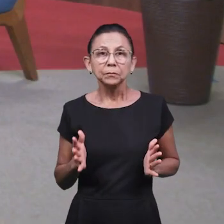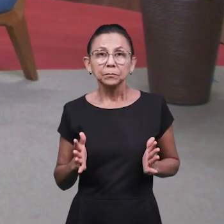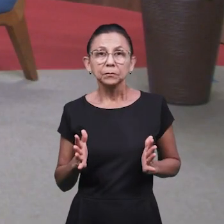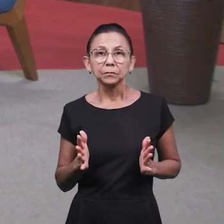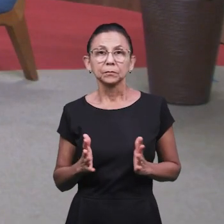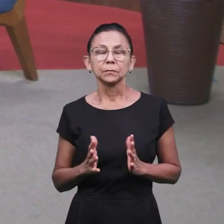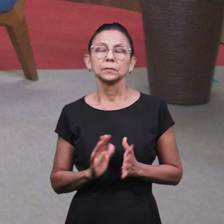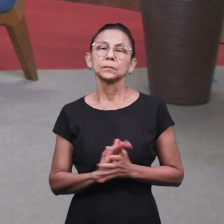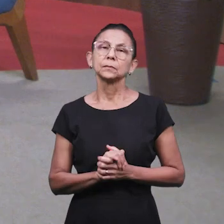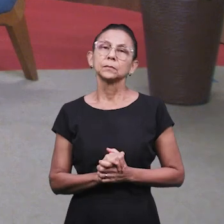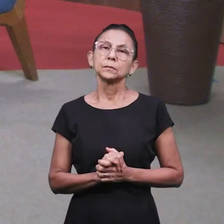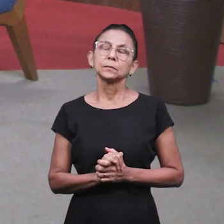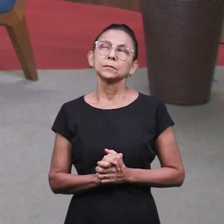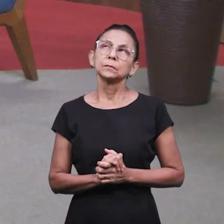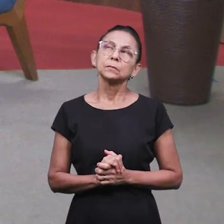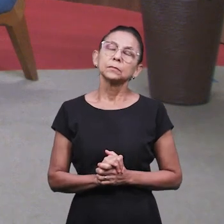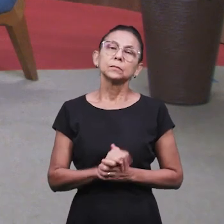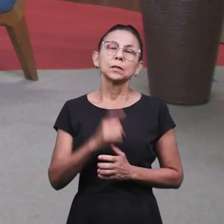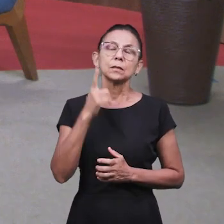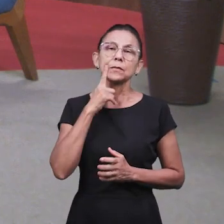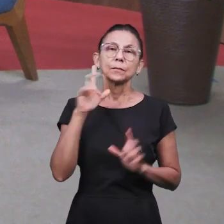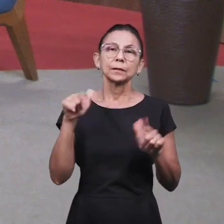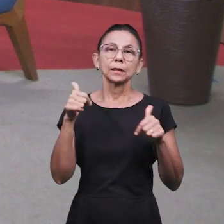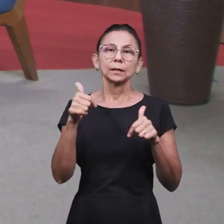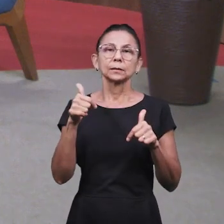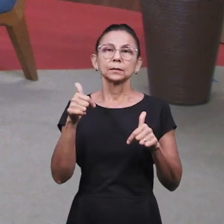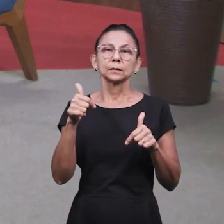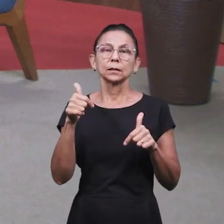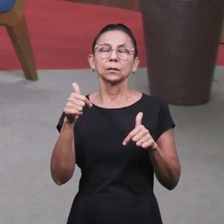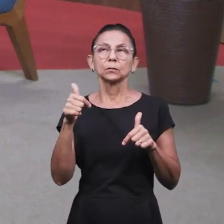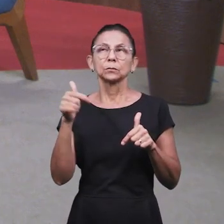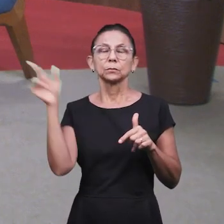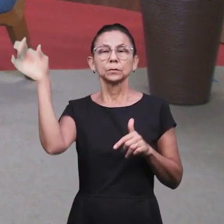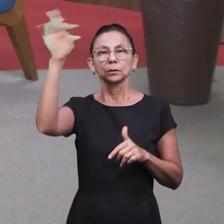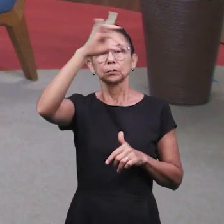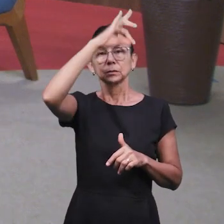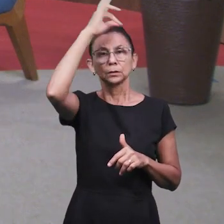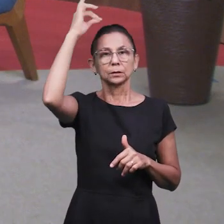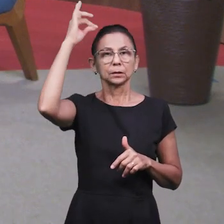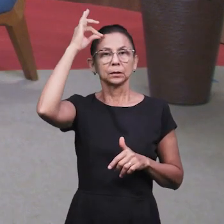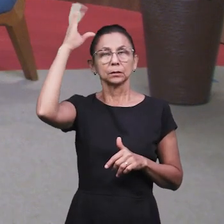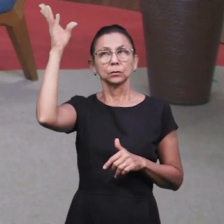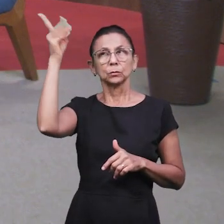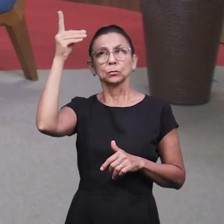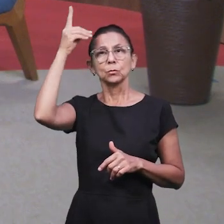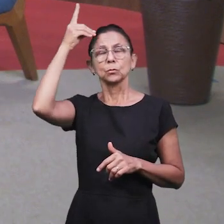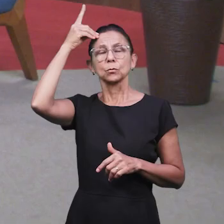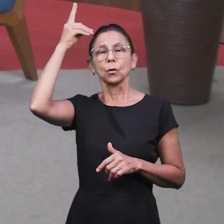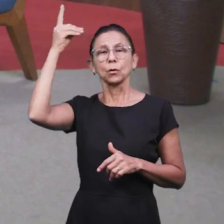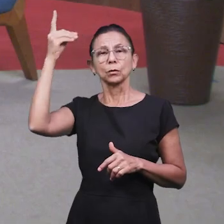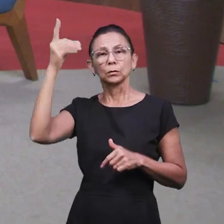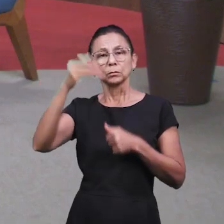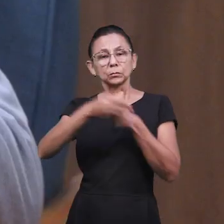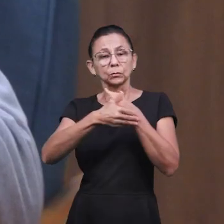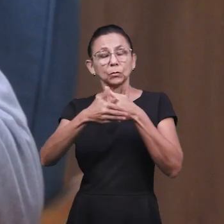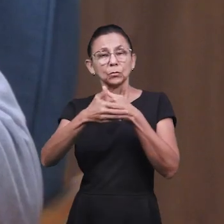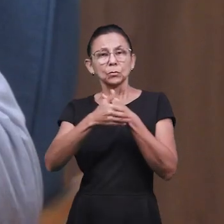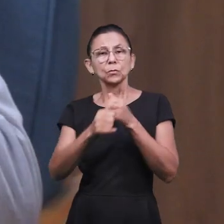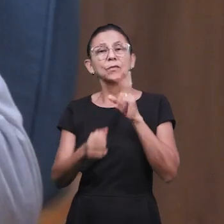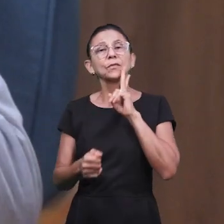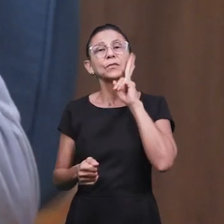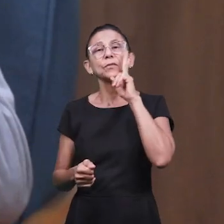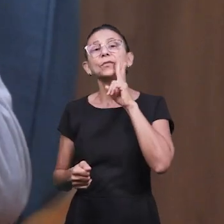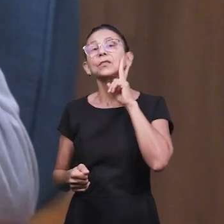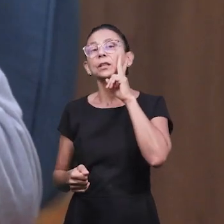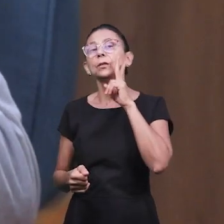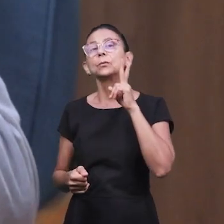bênção, na manifestação dos dons espirituais, no consolo. Não há, quando fala a respeito do